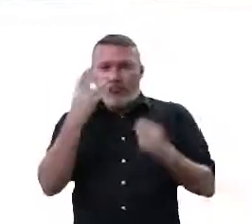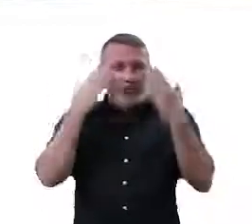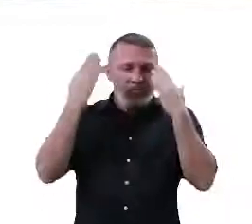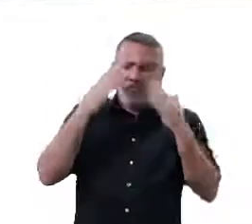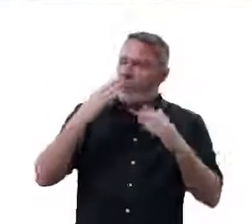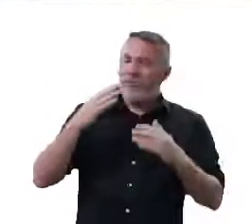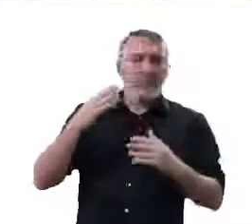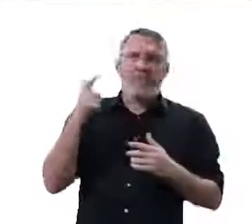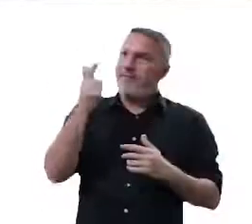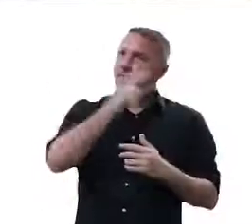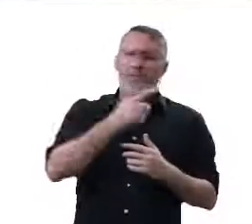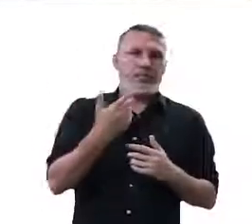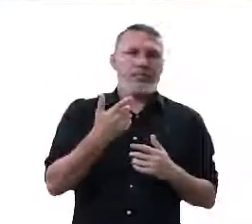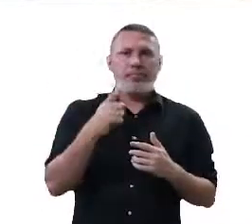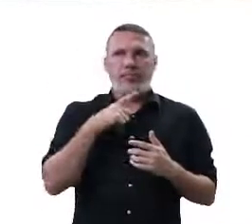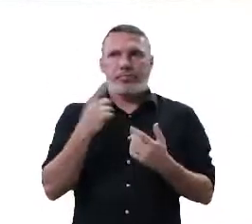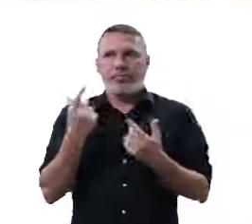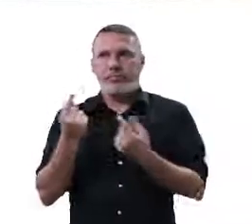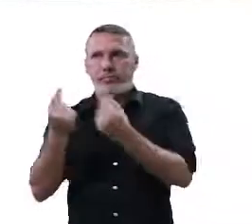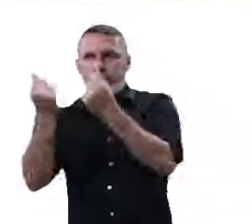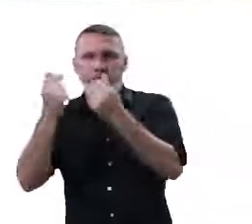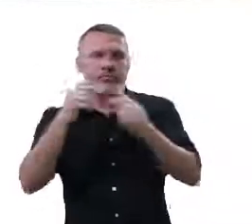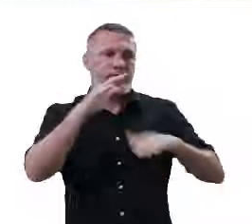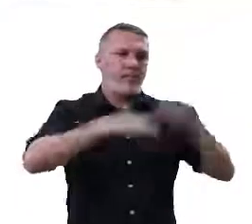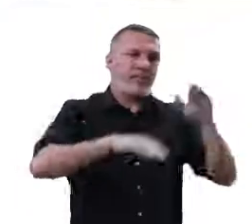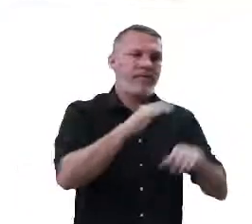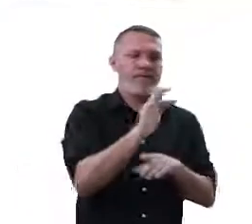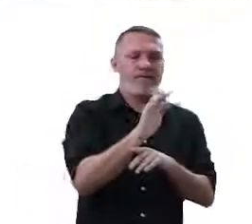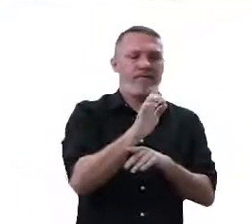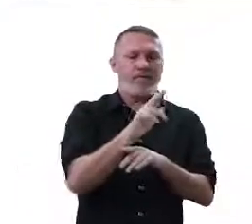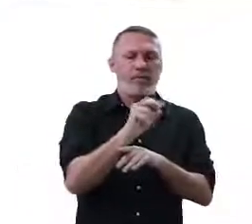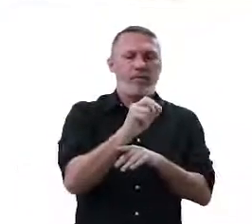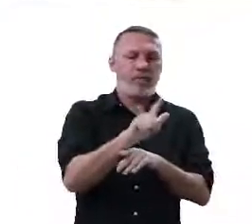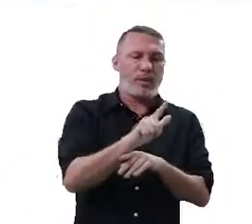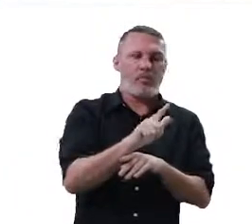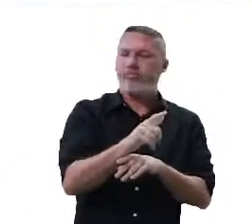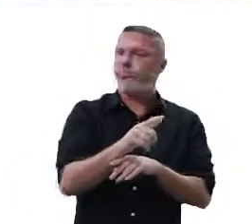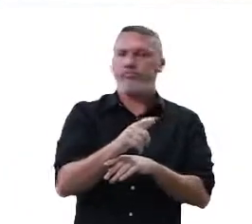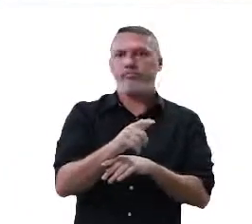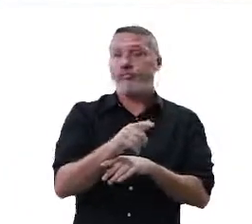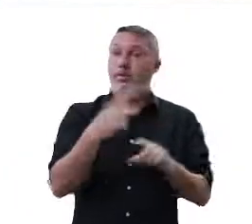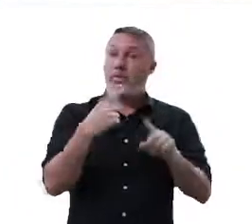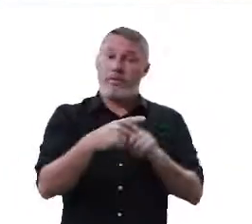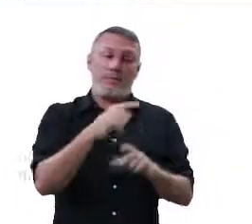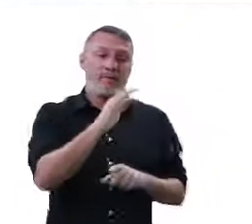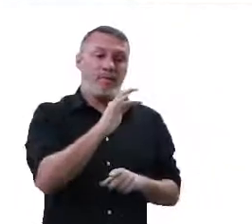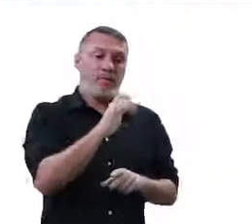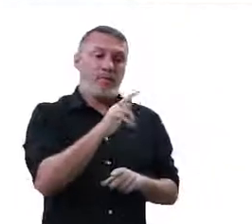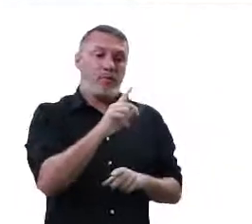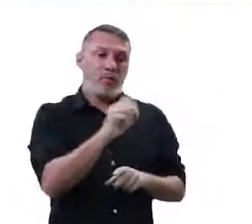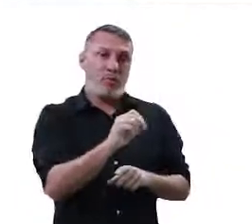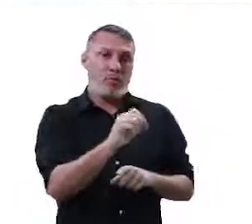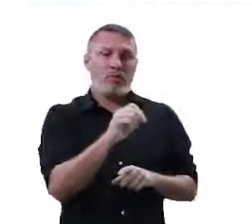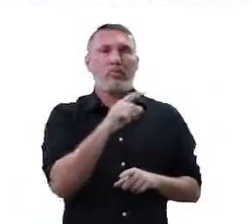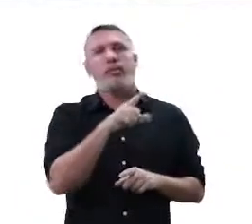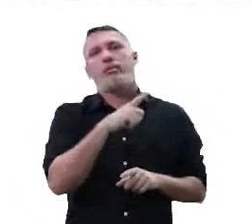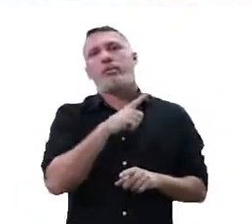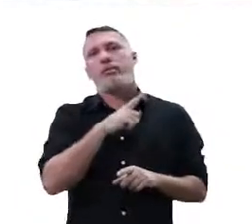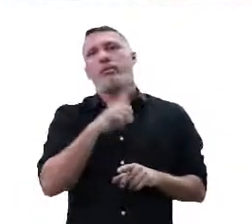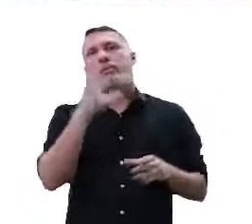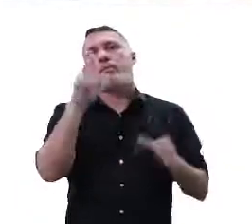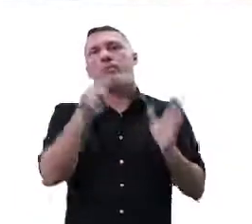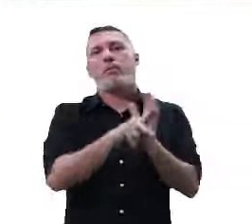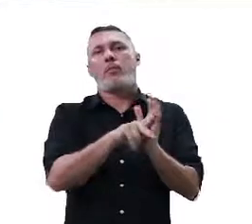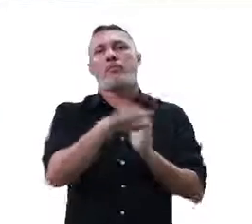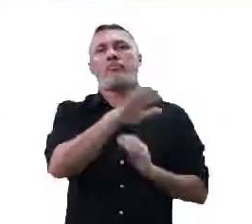dois elementos, ou de uma ideologia burguesa numa sociedade feudal. Né? O feudo é caracterizado pela existência de uma relação